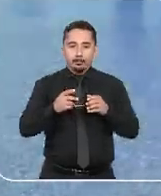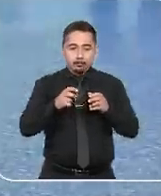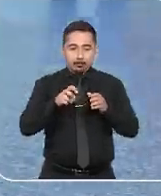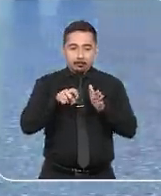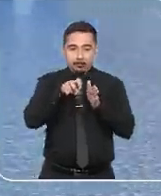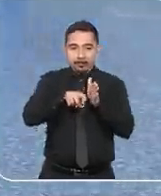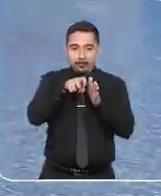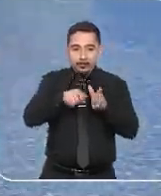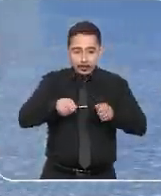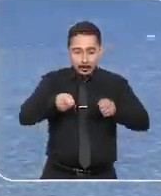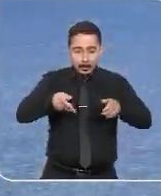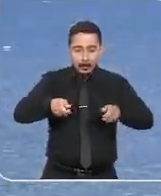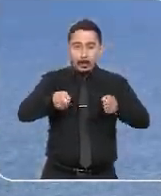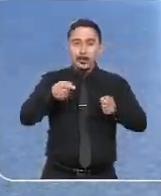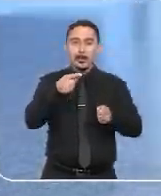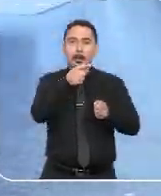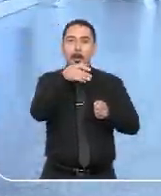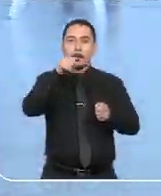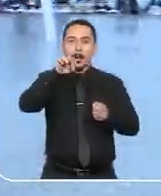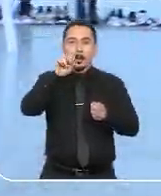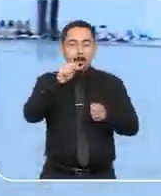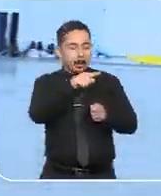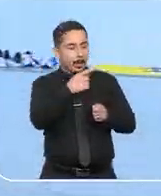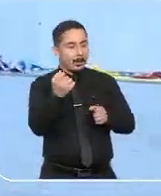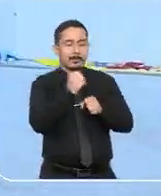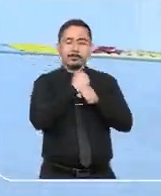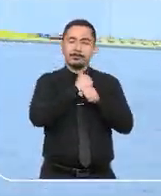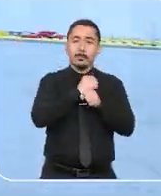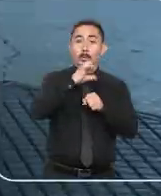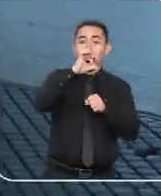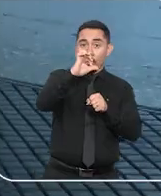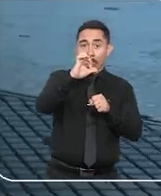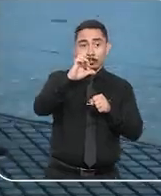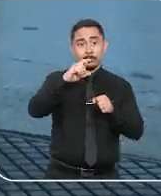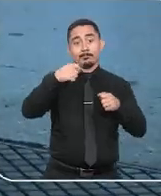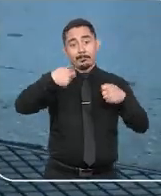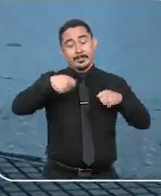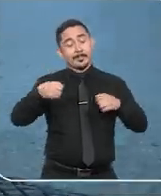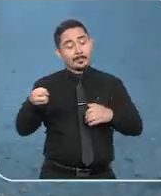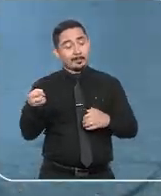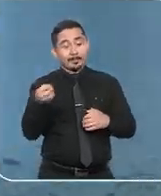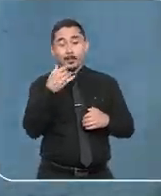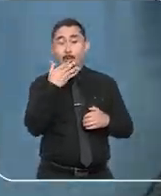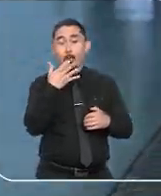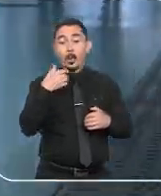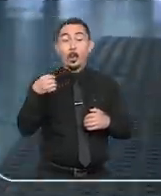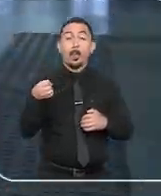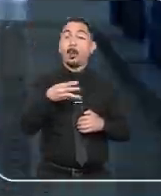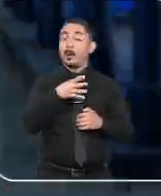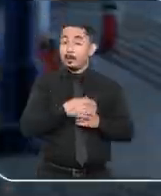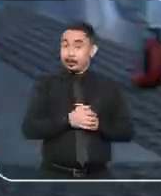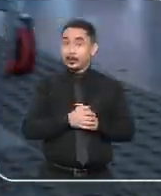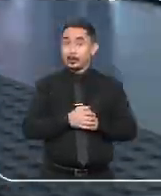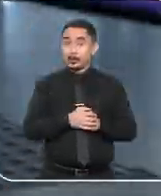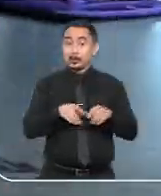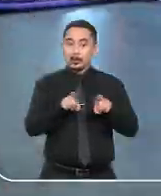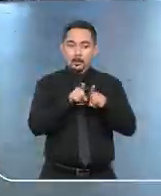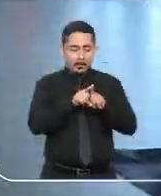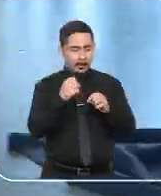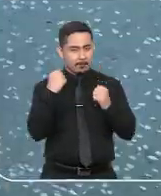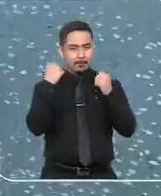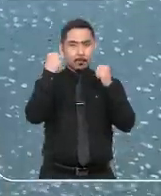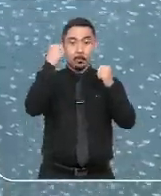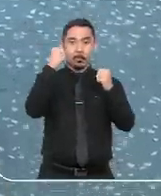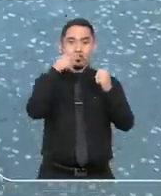Sob rodas coloridas, o caminho da Mariana, há 9 anos, precisou ganhar novas cores, formas e